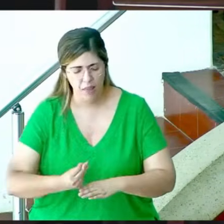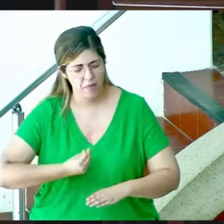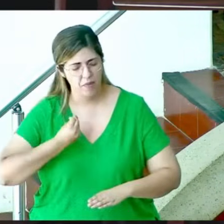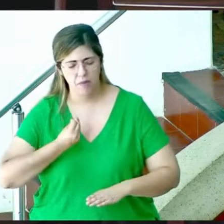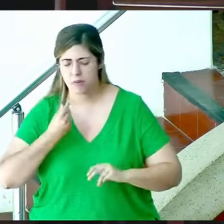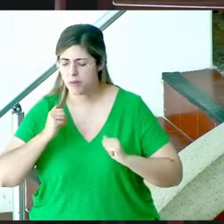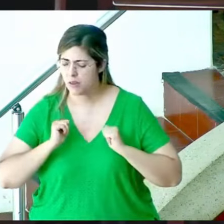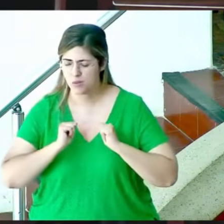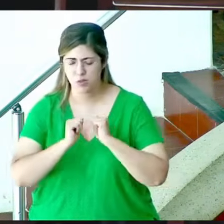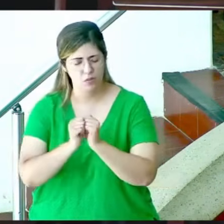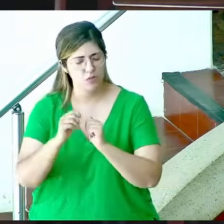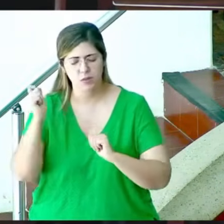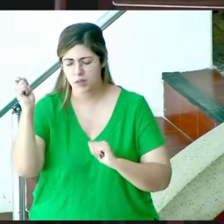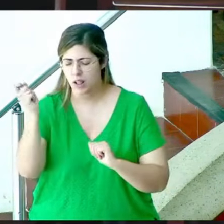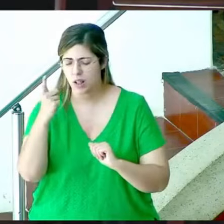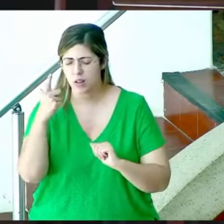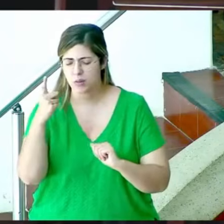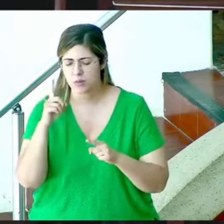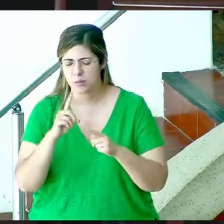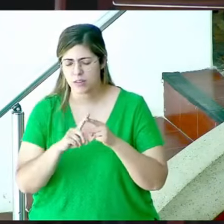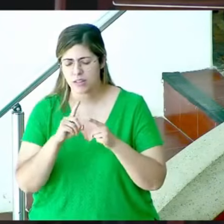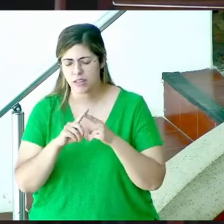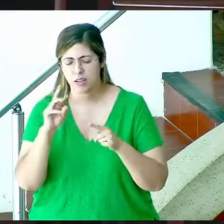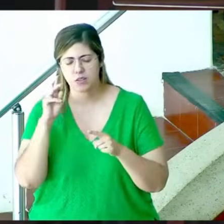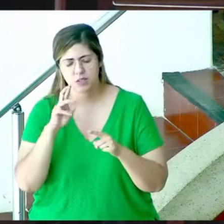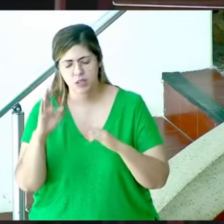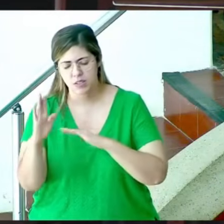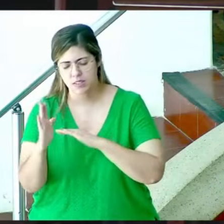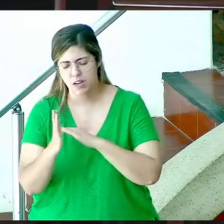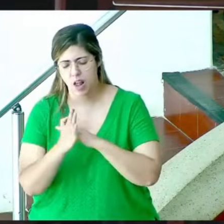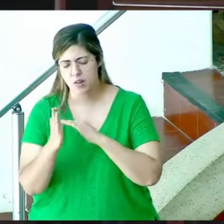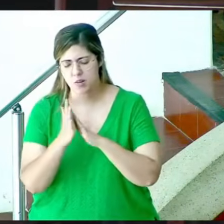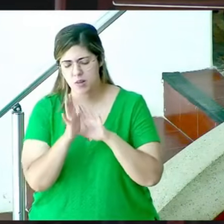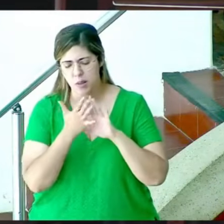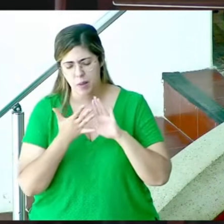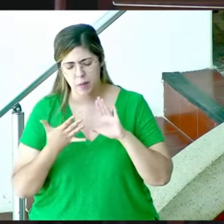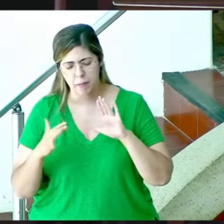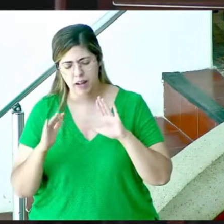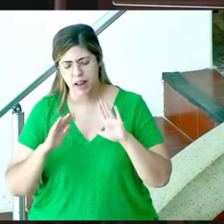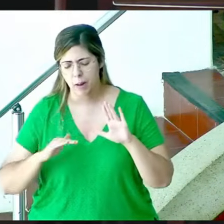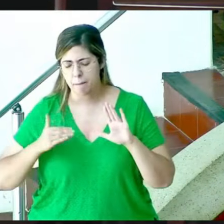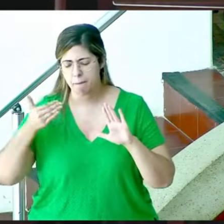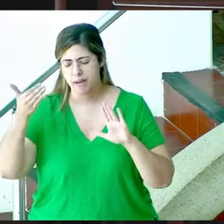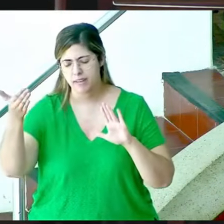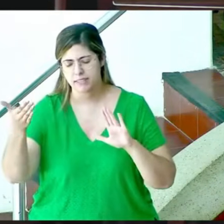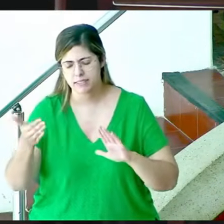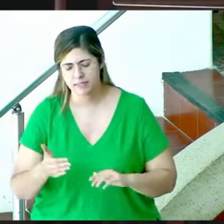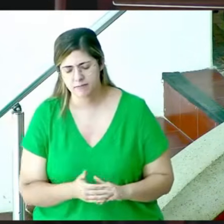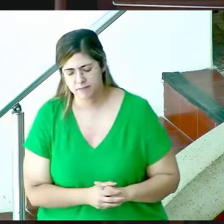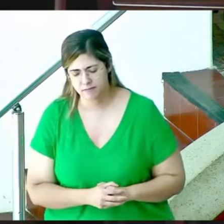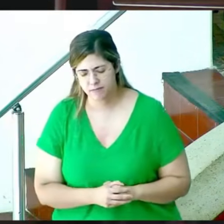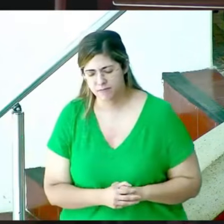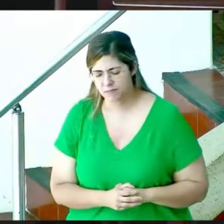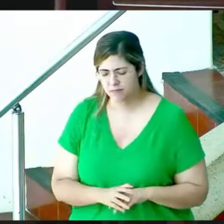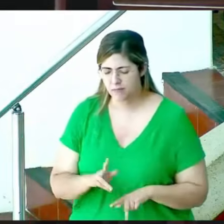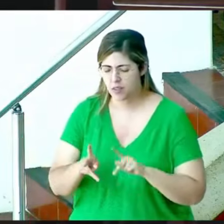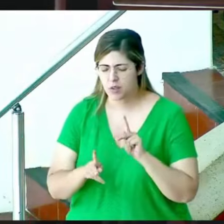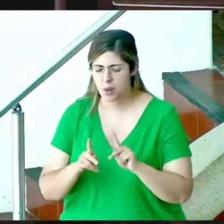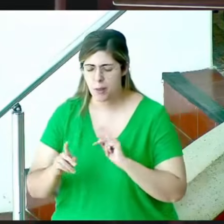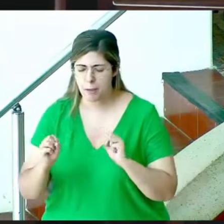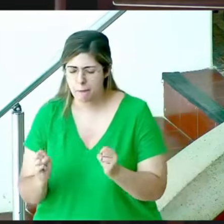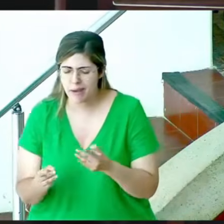que há neles, para que essa luz possa brilhar nelas. Que povo maravilhoso é o Teu,